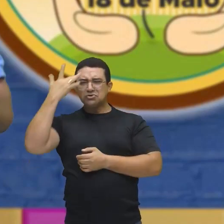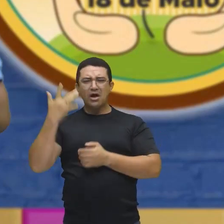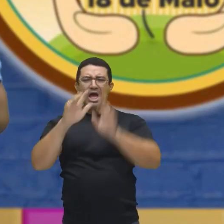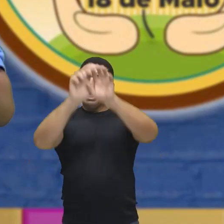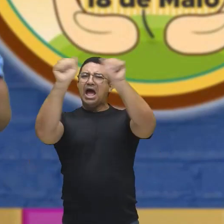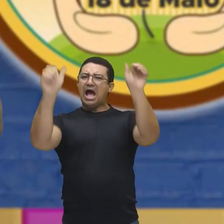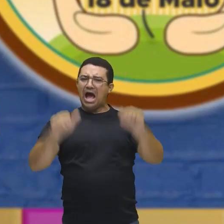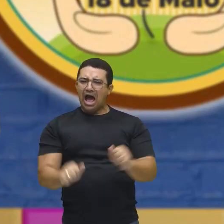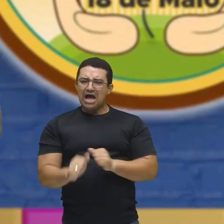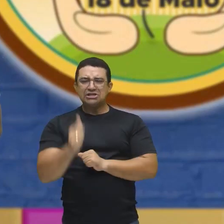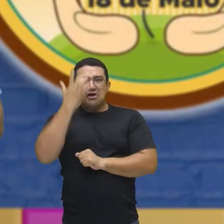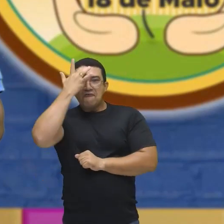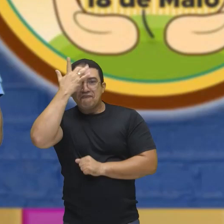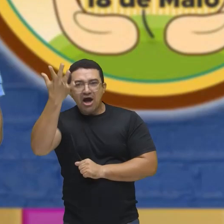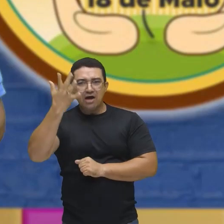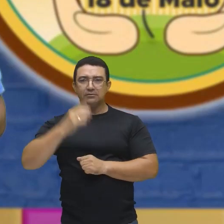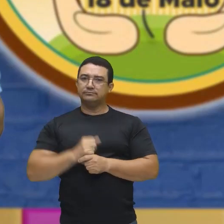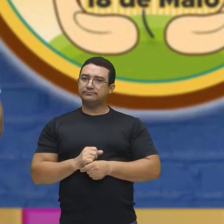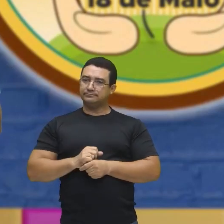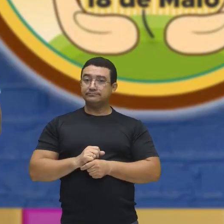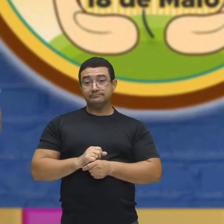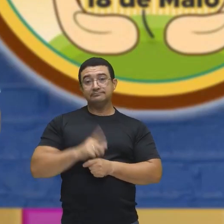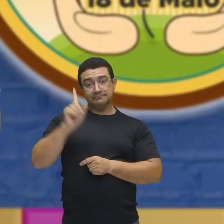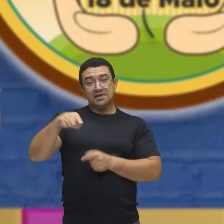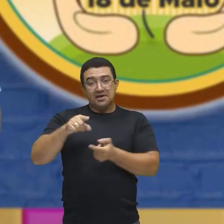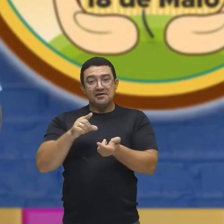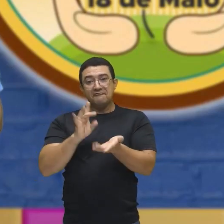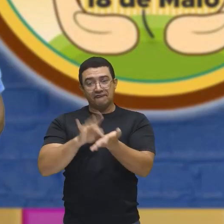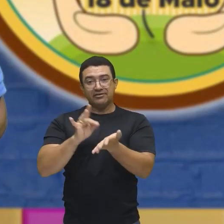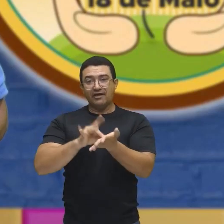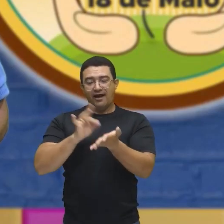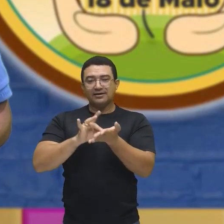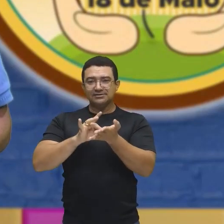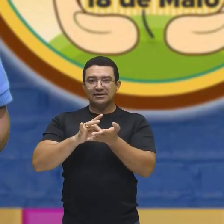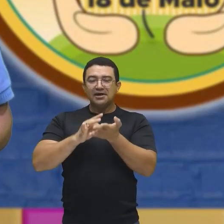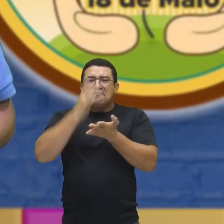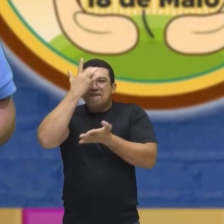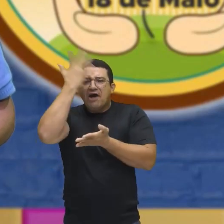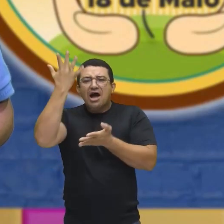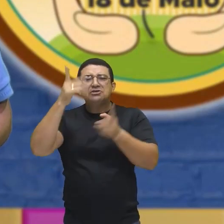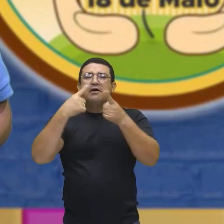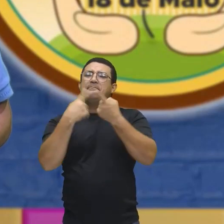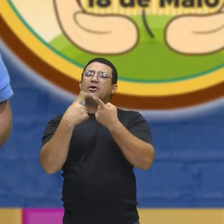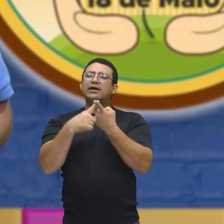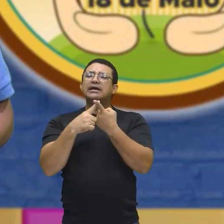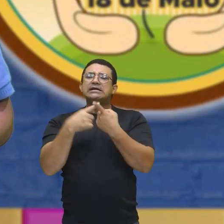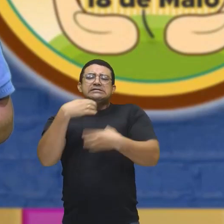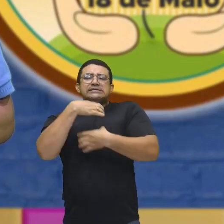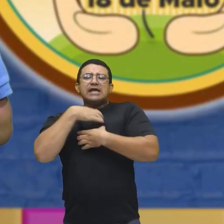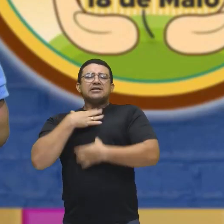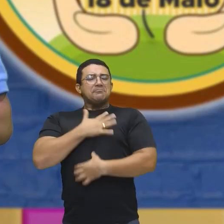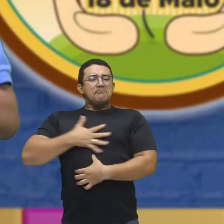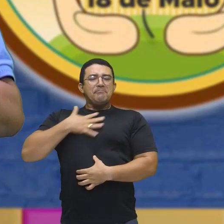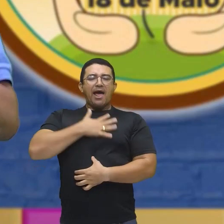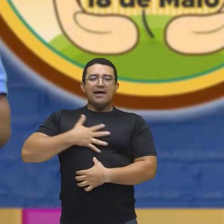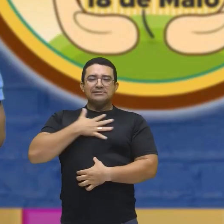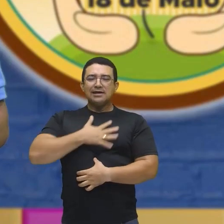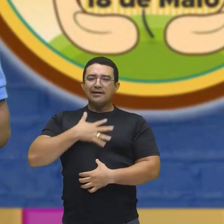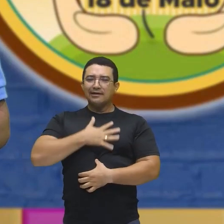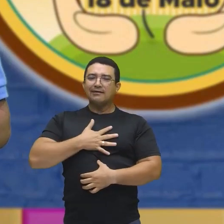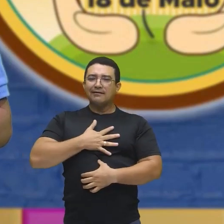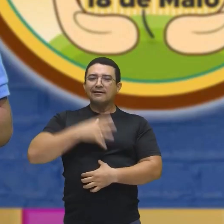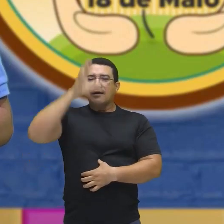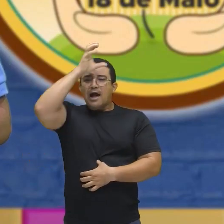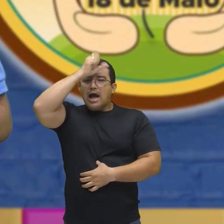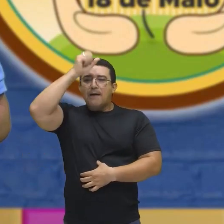arte realmente ela é fácil, porque ela torna o teu aprendizado algo prazeroso, não é algo